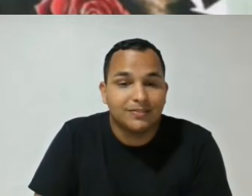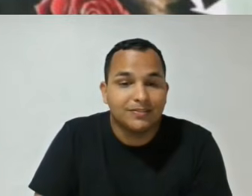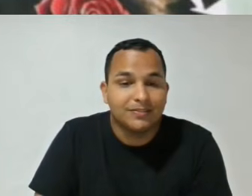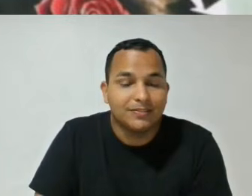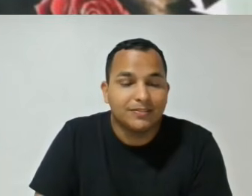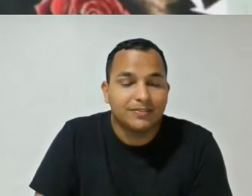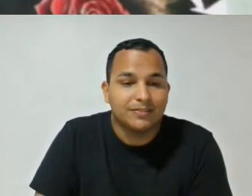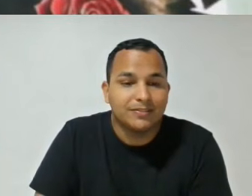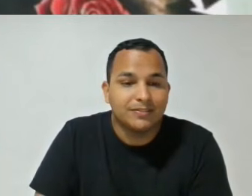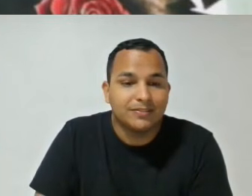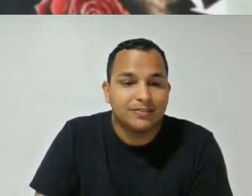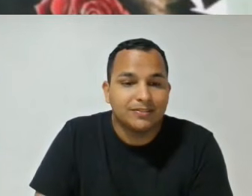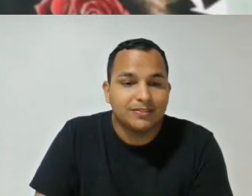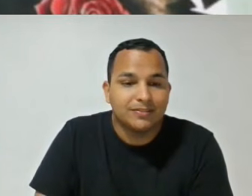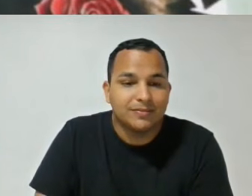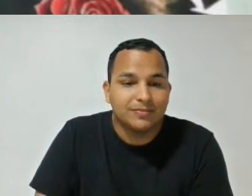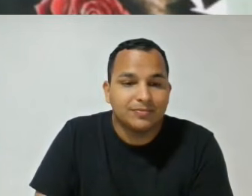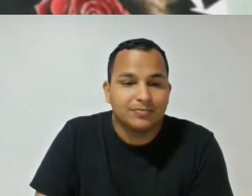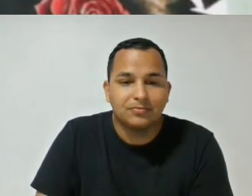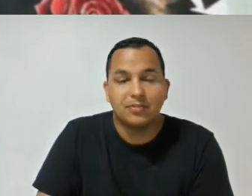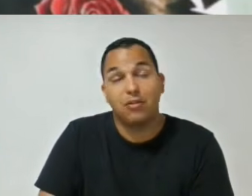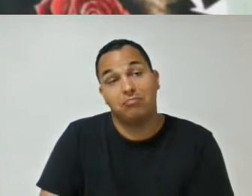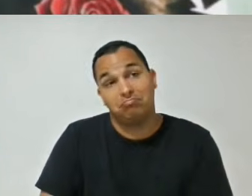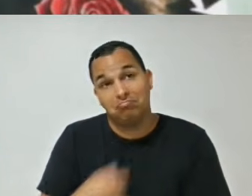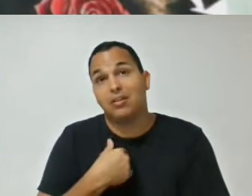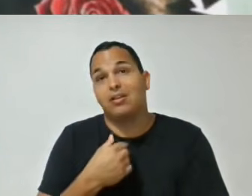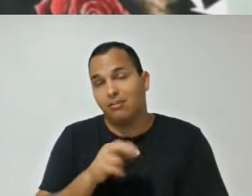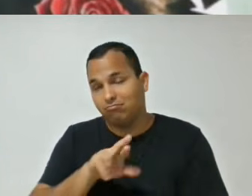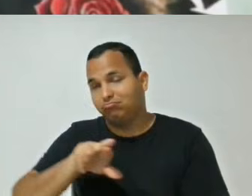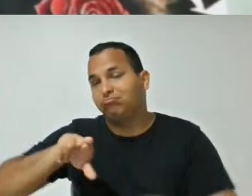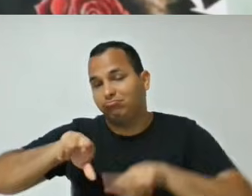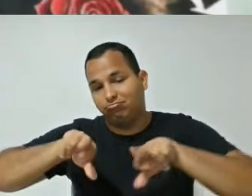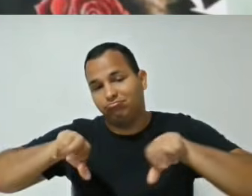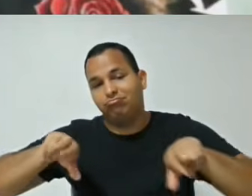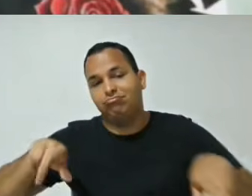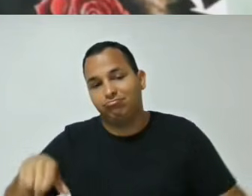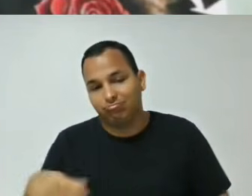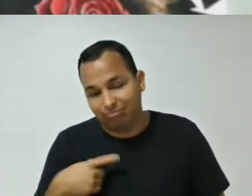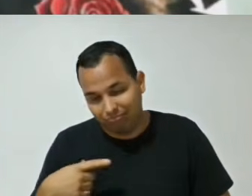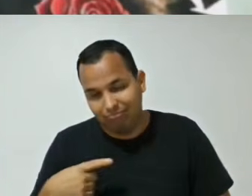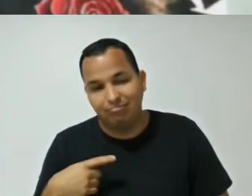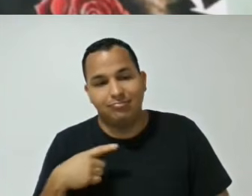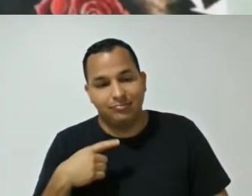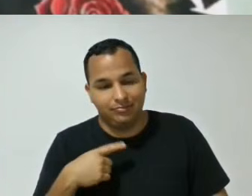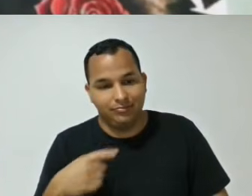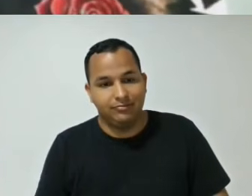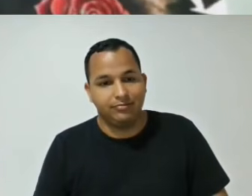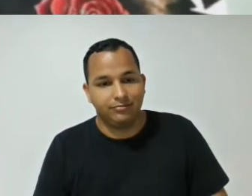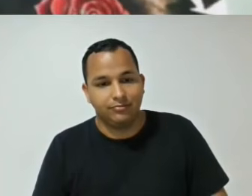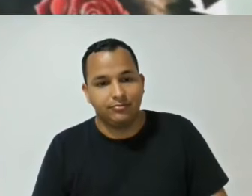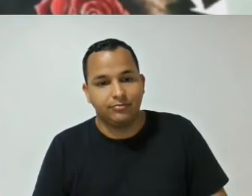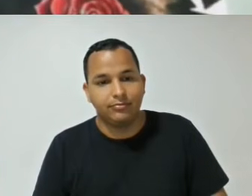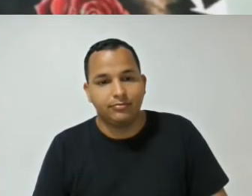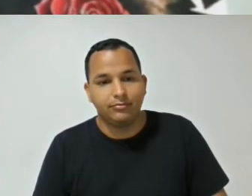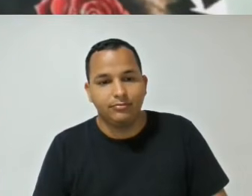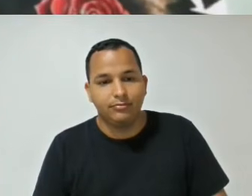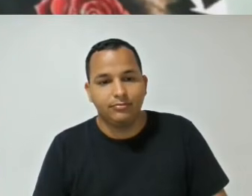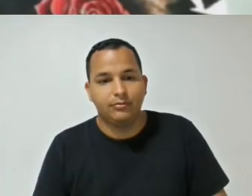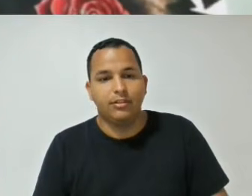a gente, eu compartilhar? sou um pouco suspeito, né? Eu sou um pouco suspeito de falar. É. Realmente houve assim várias